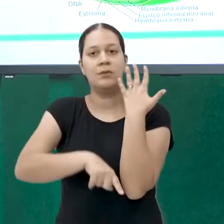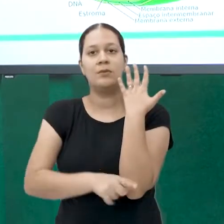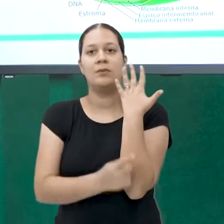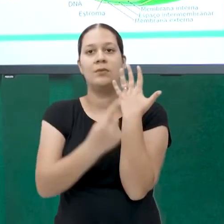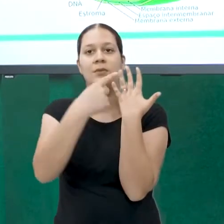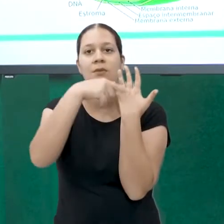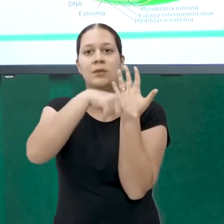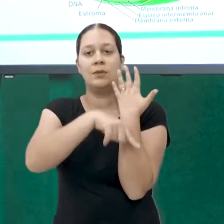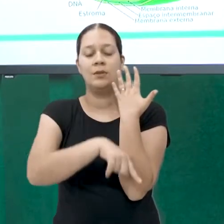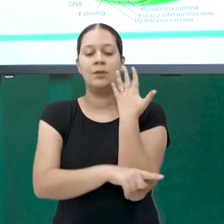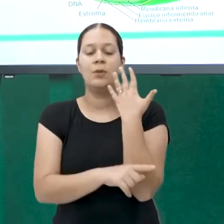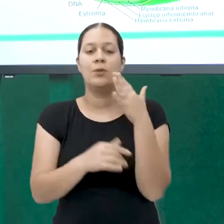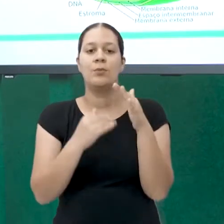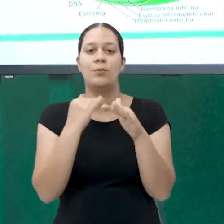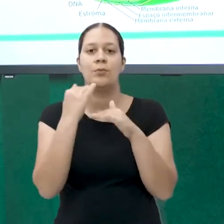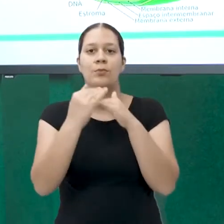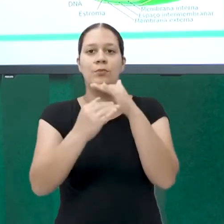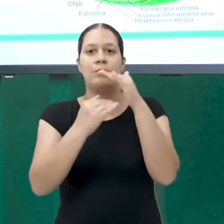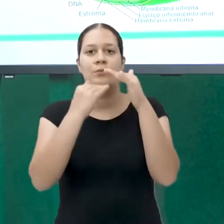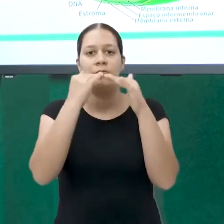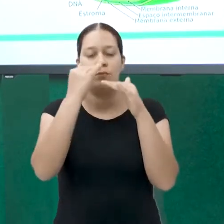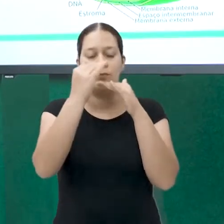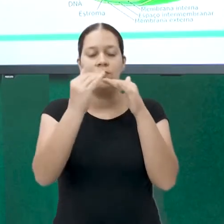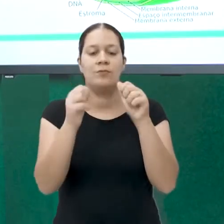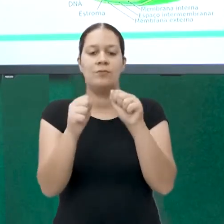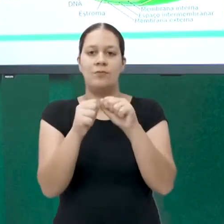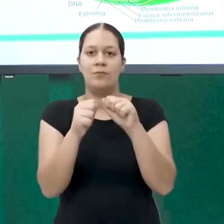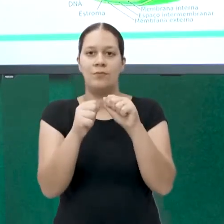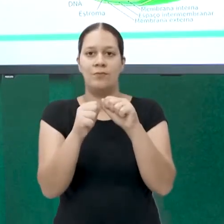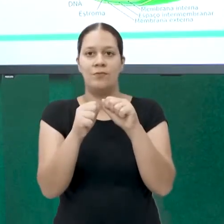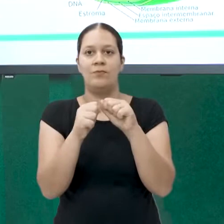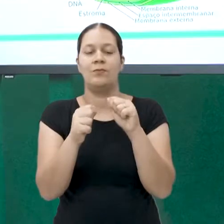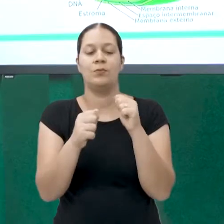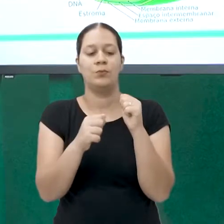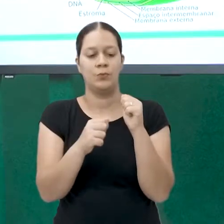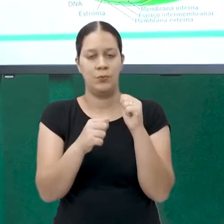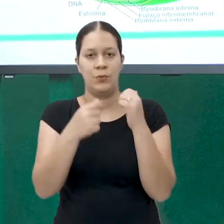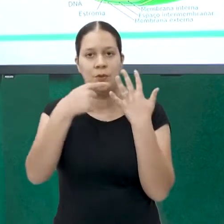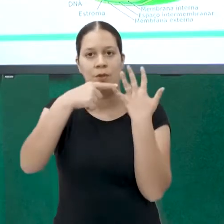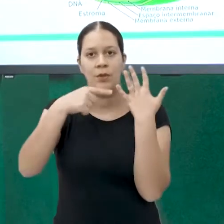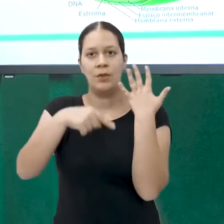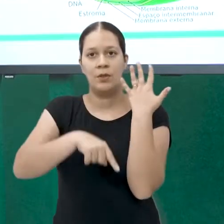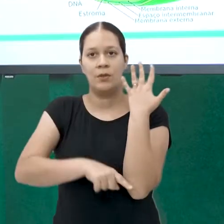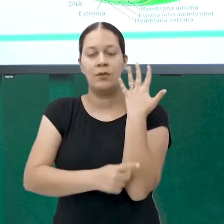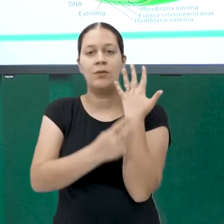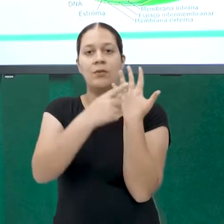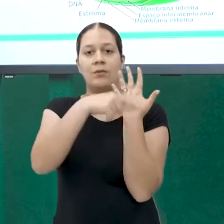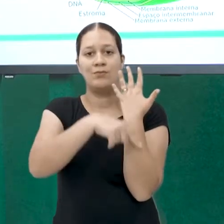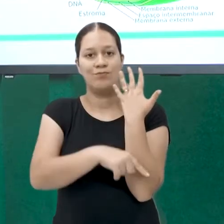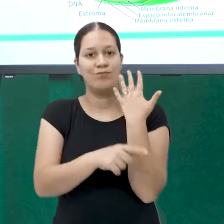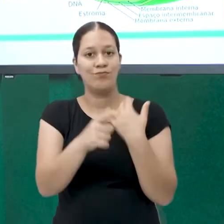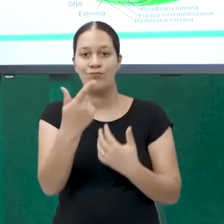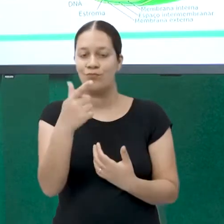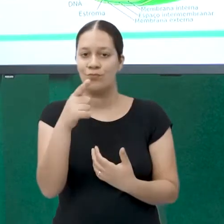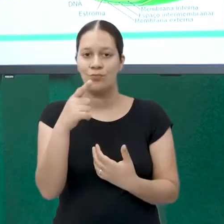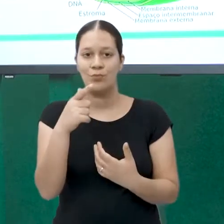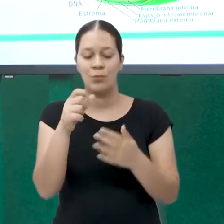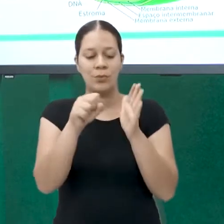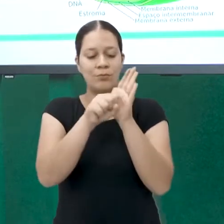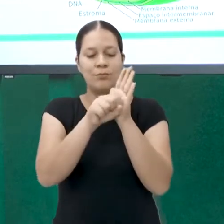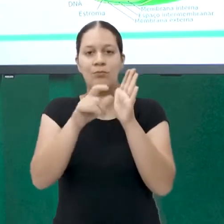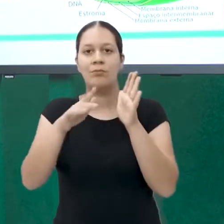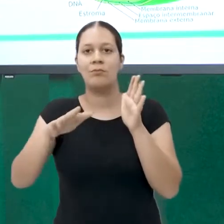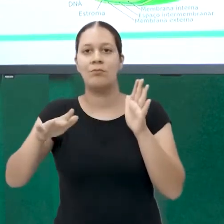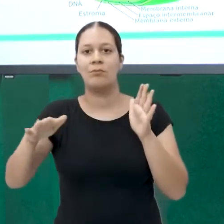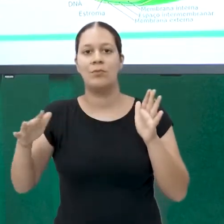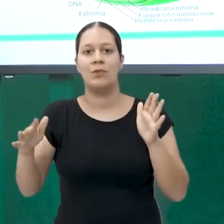processo lá de fotossíntese, todo o processo, tá, de produção de energia. Tá bom? Se você não tem clorofila,